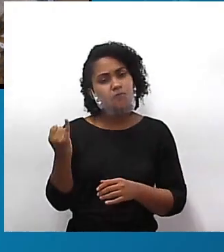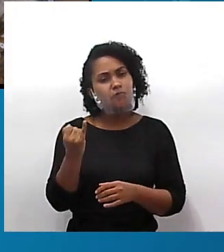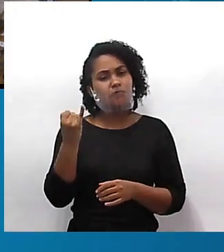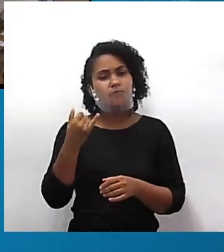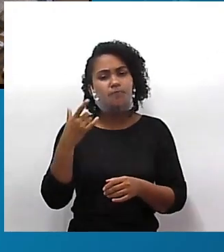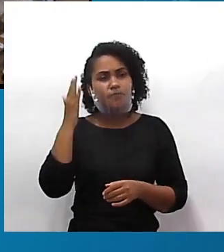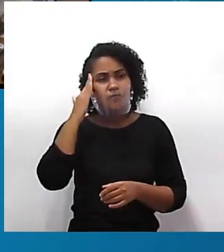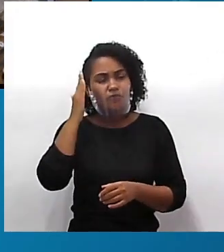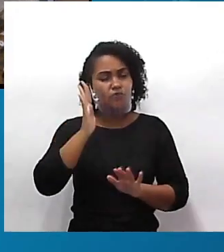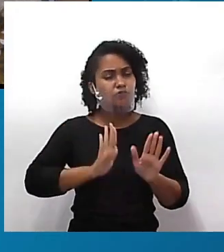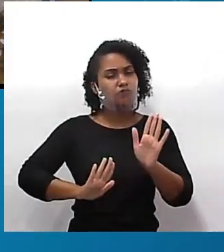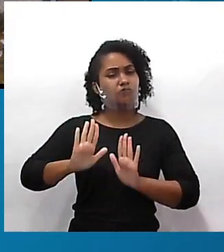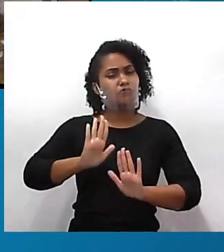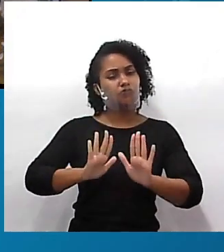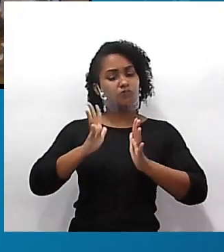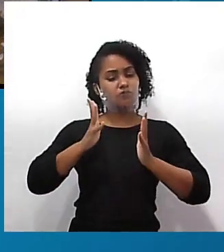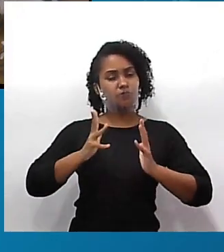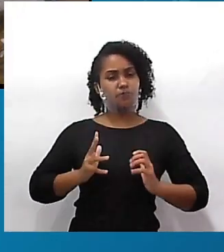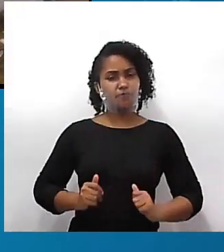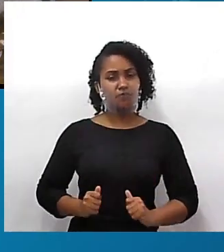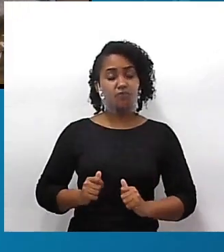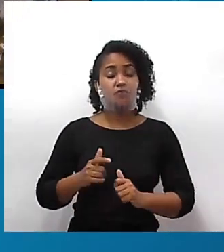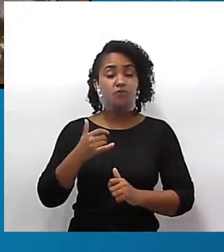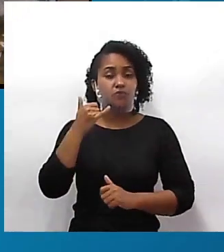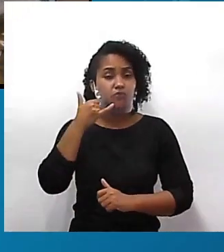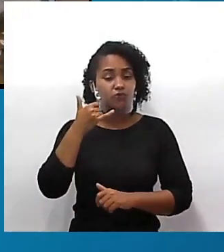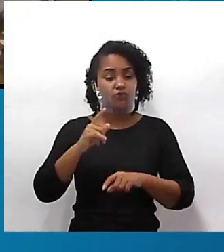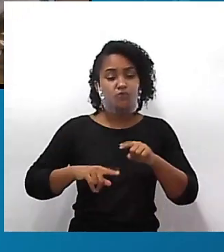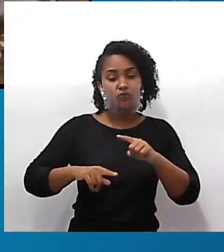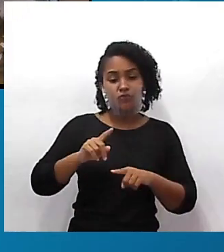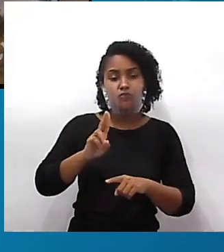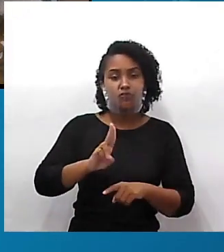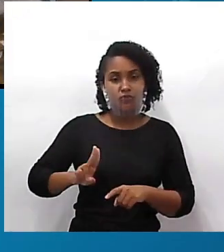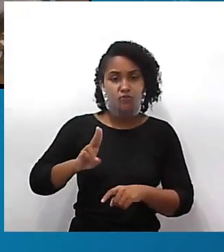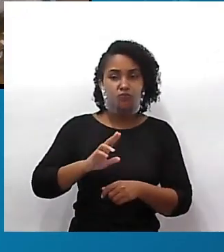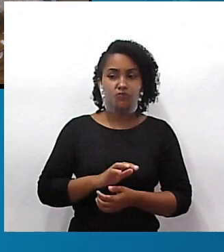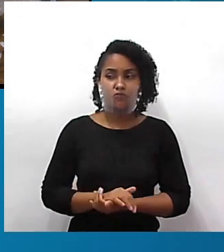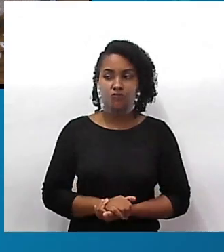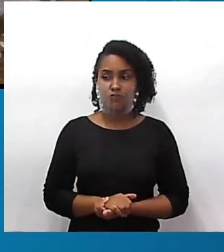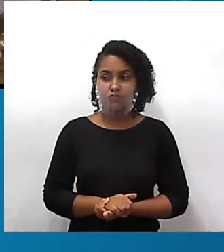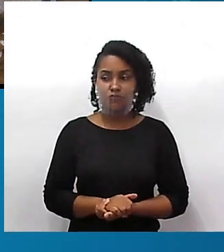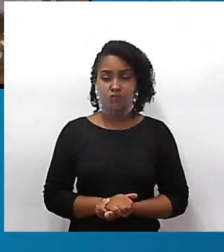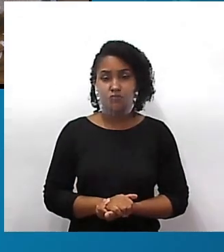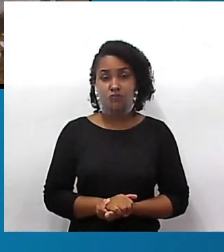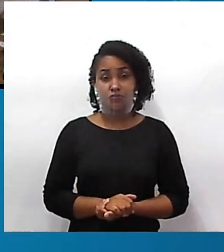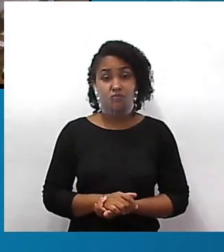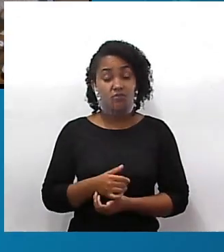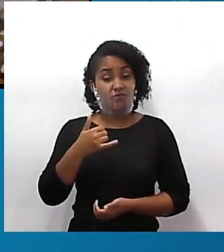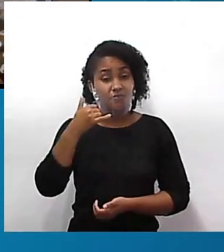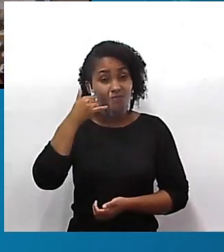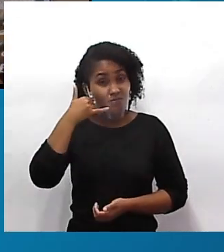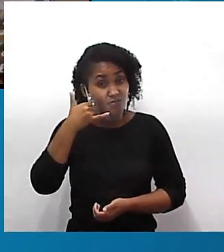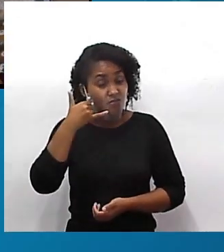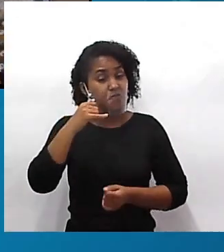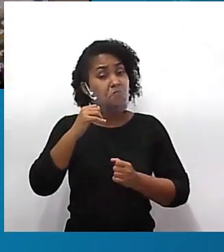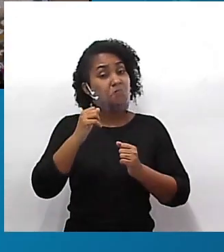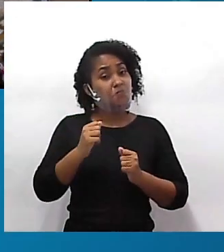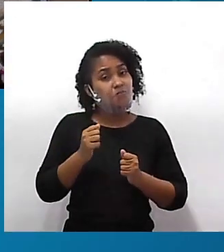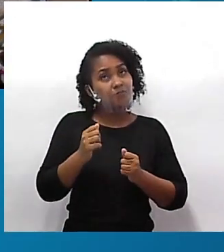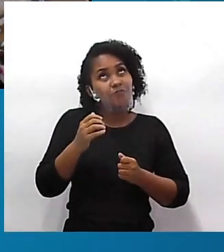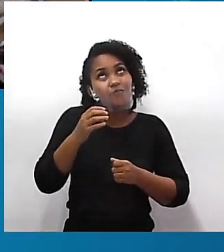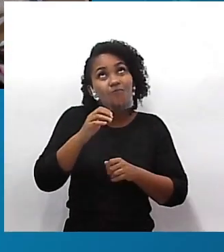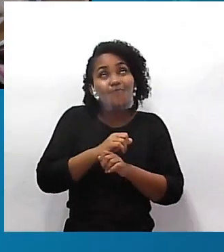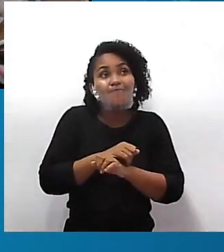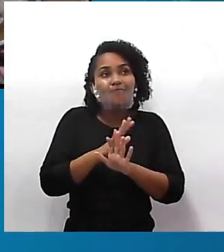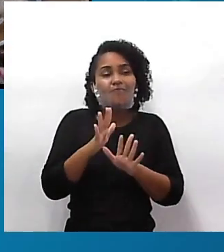você tenha todo cuidado de higienização nos seus objetos que você usa. E o celular é algo que você não